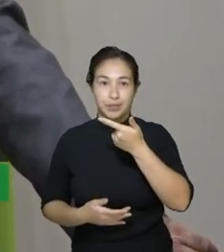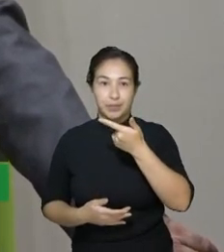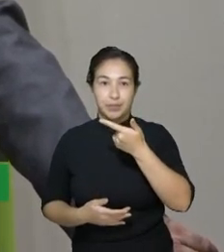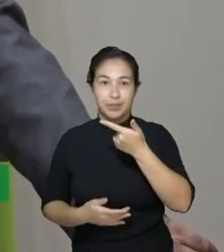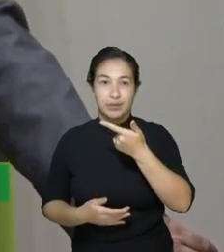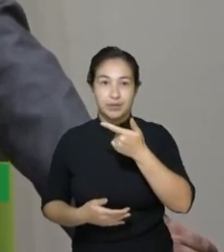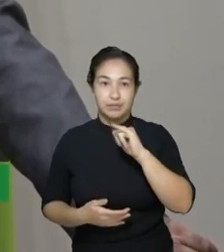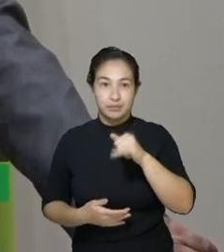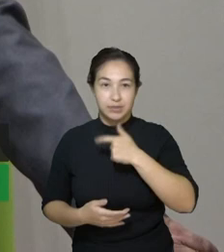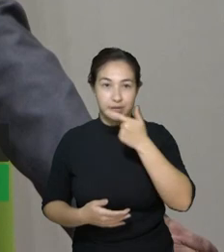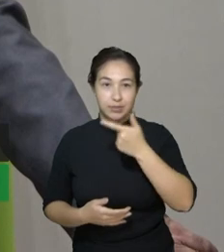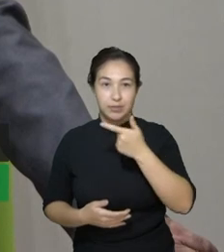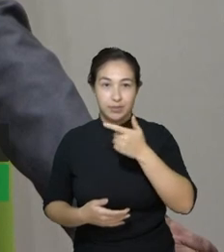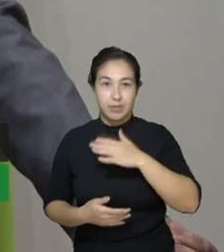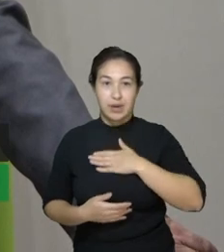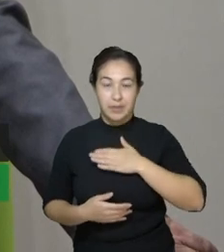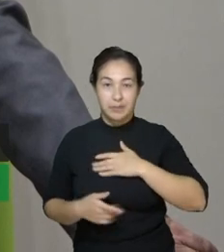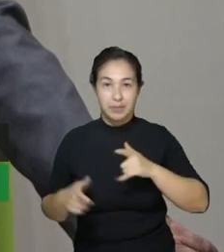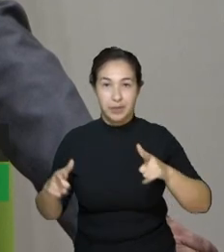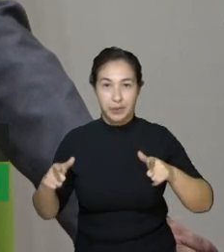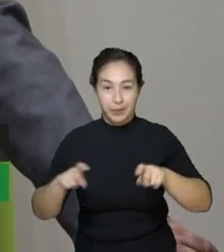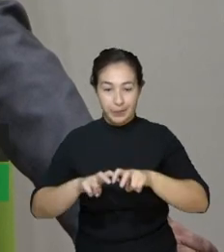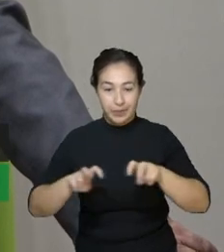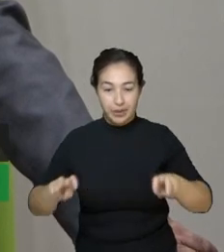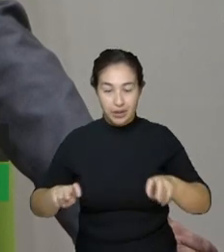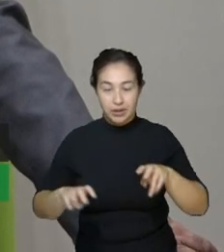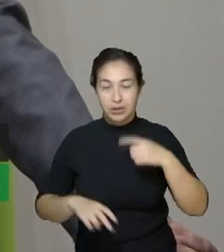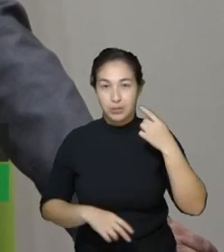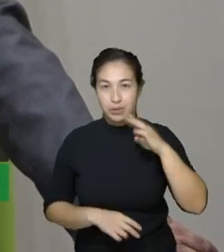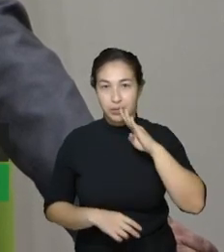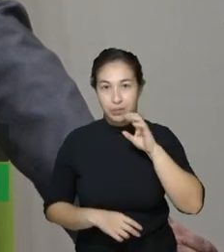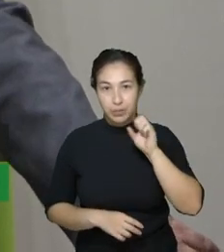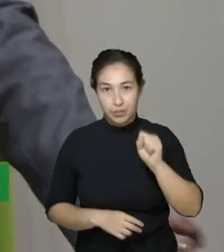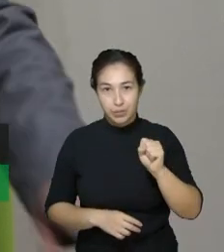amigo de bancada, deputado Bruno Souza,